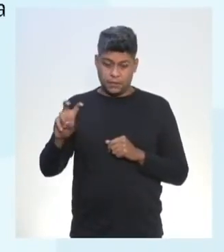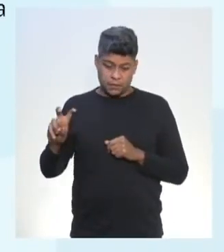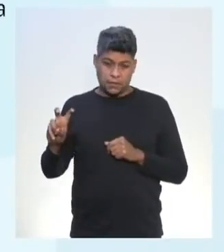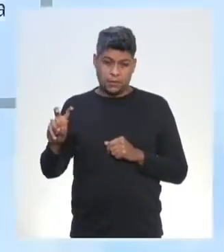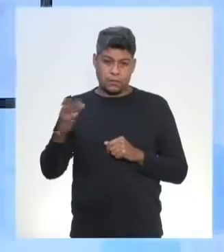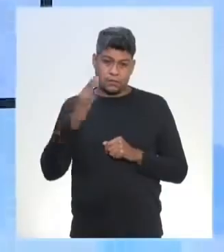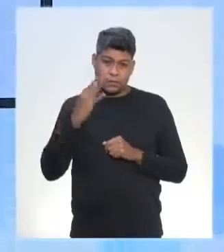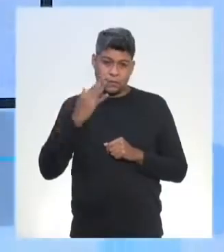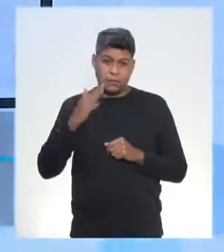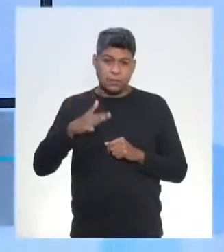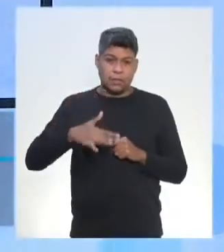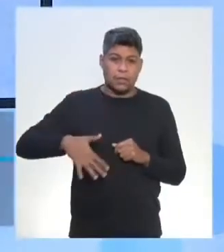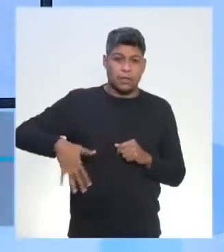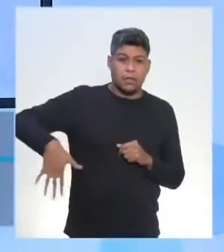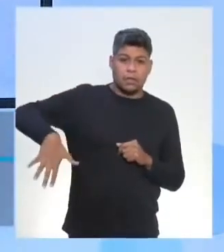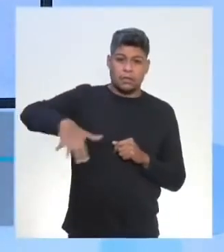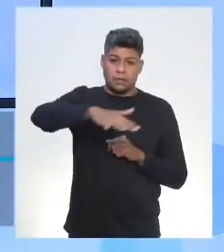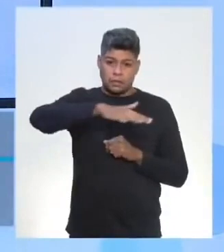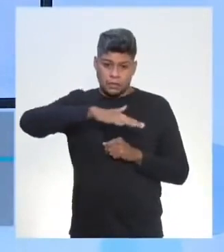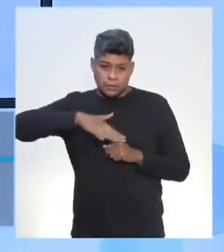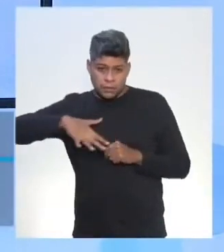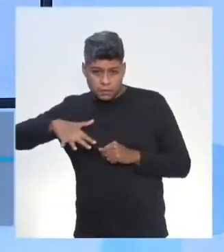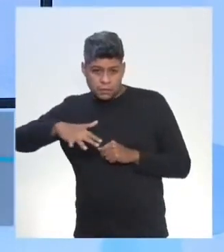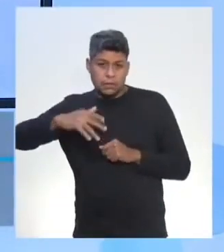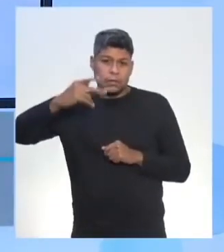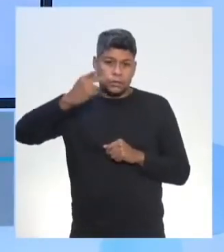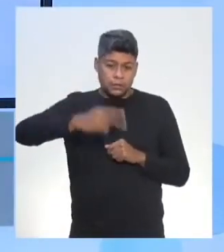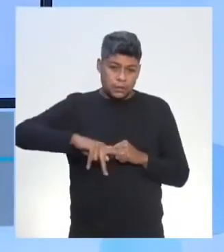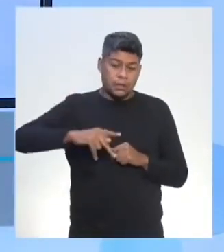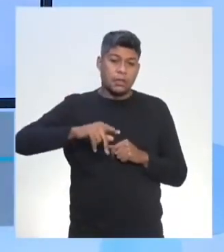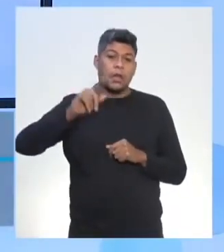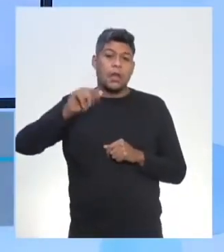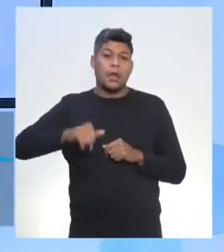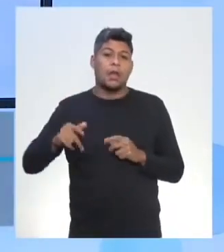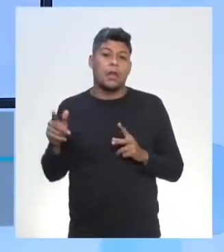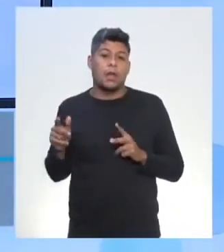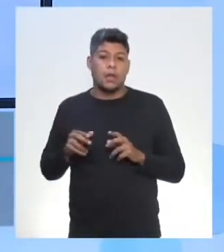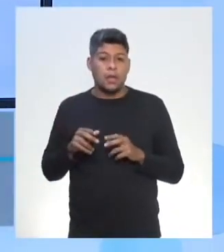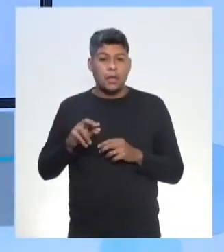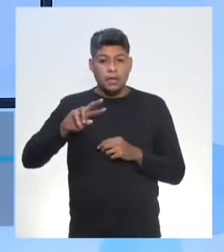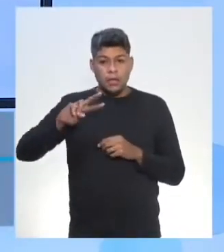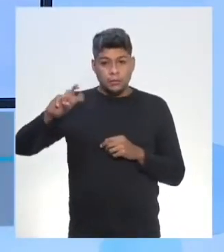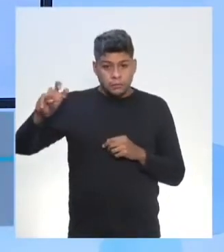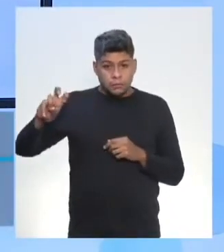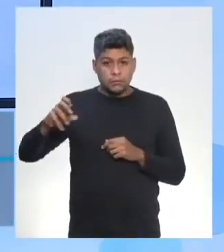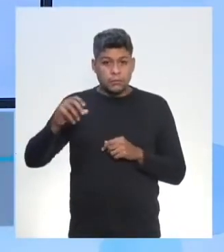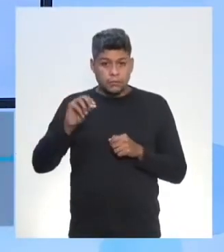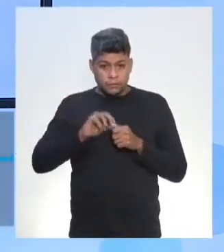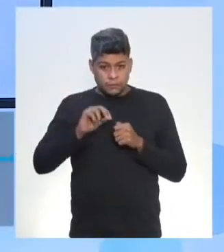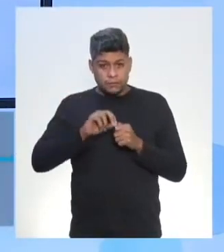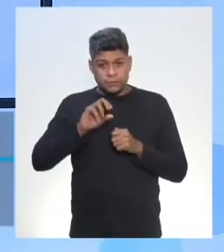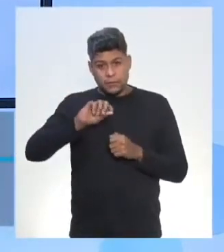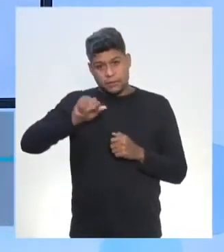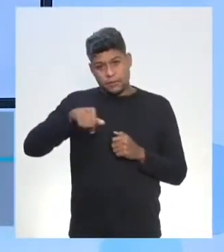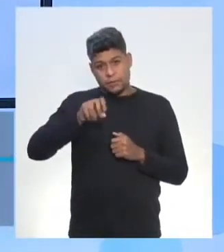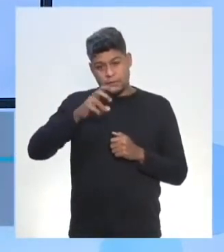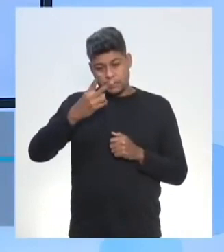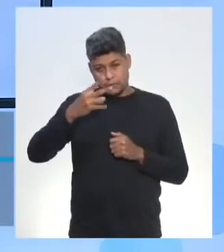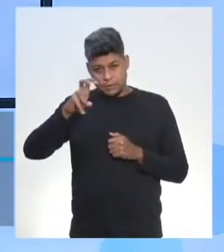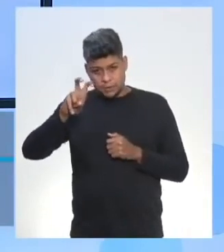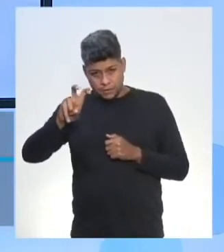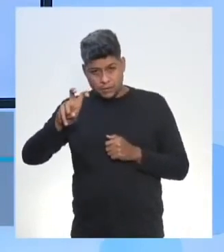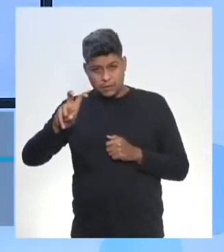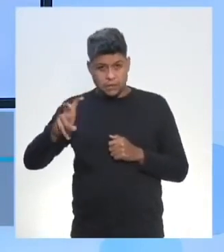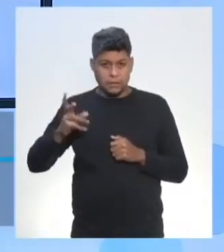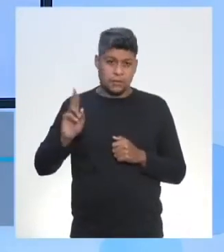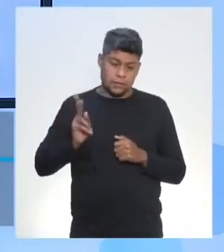o espaço que ele ocupa, o tamanho dele, né, no plano, é igual ao quadrado dele. Você vai fazer 0,25 vezes 0,25.